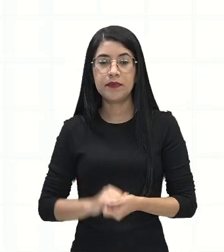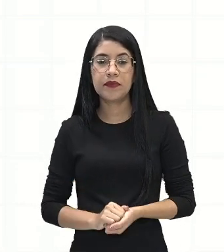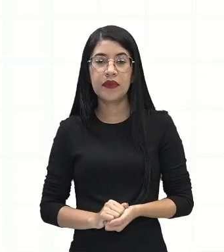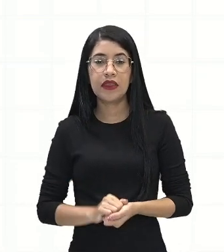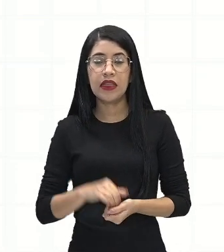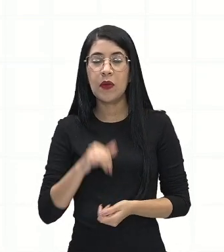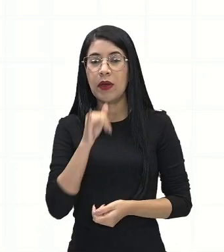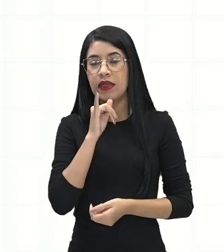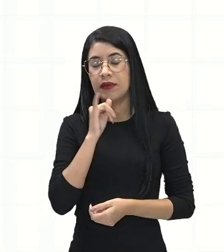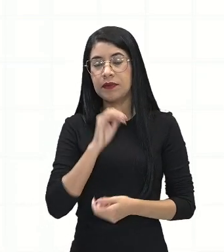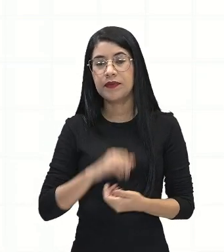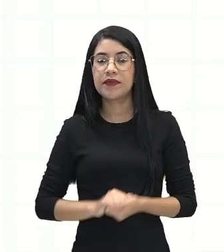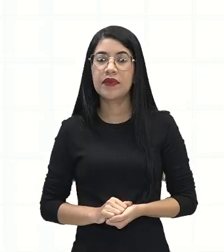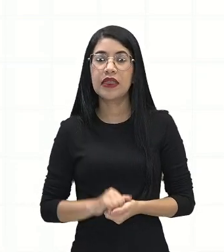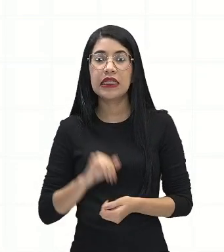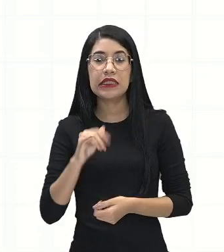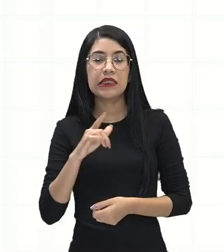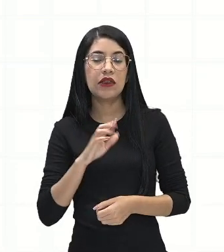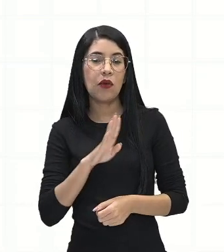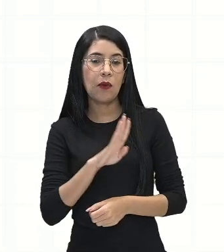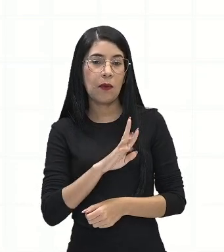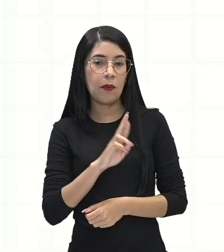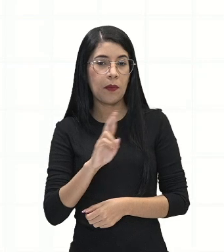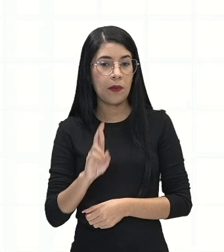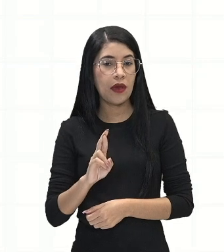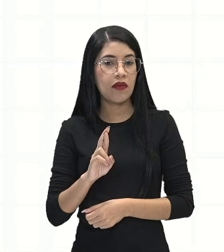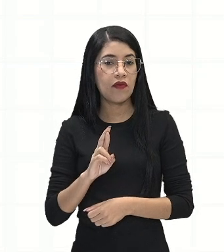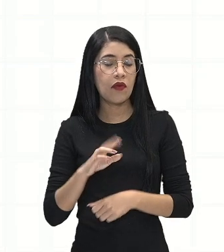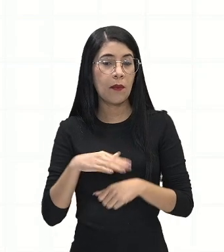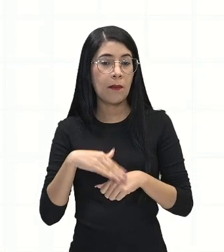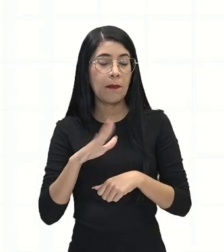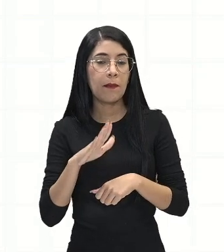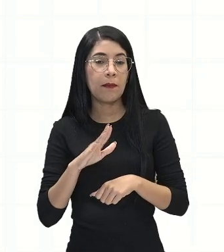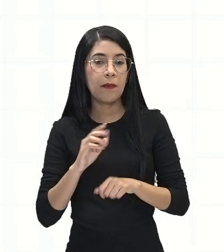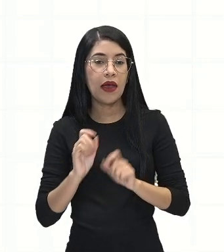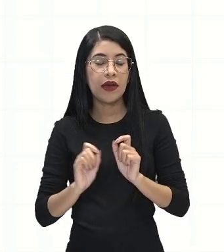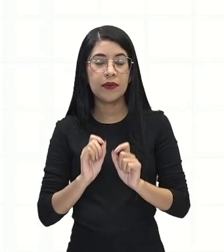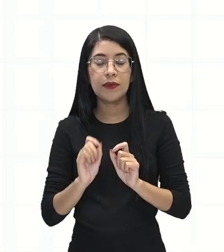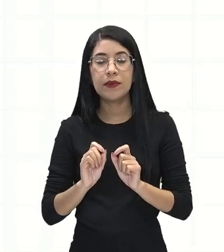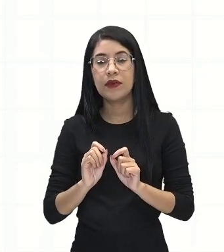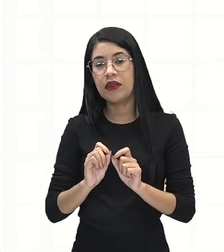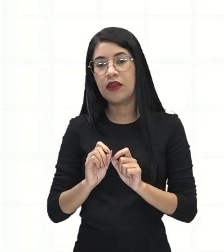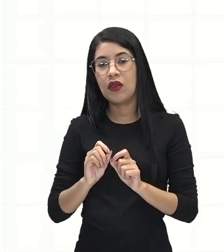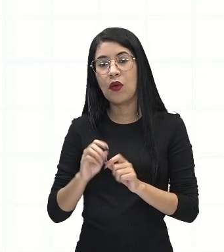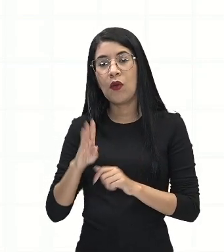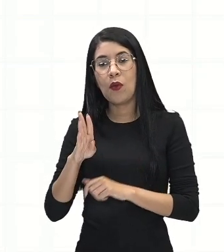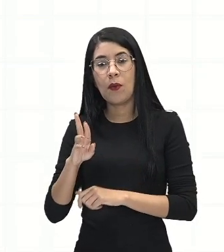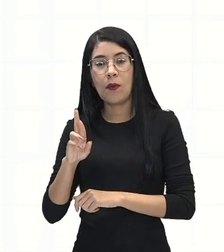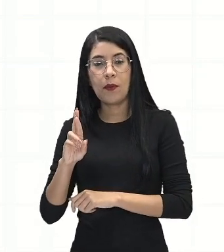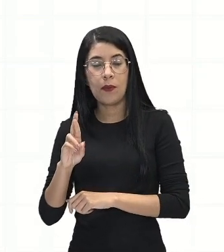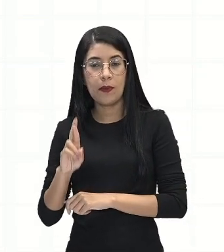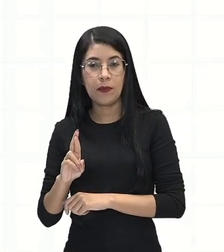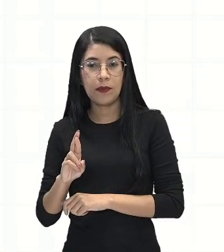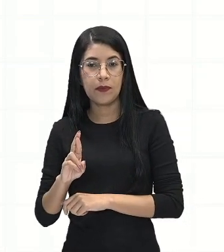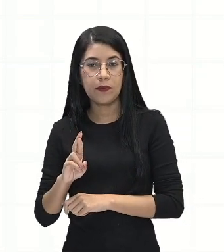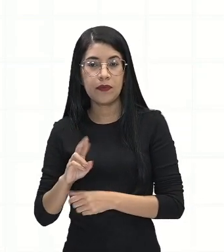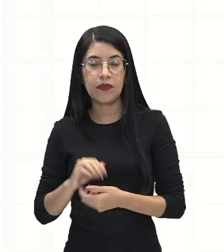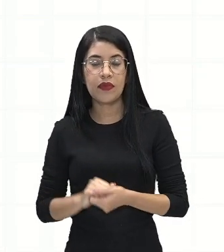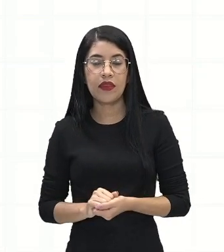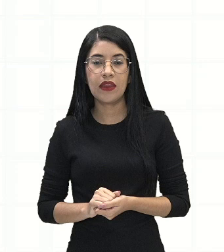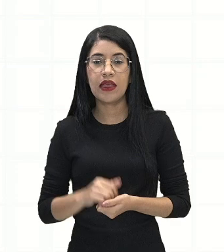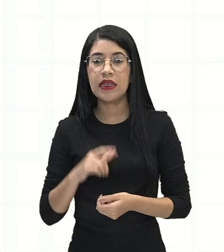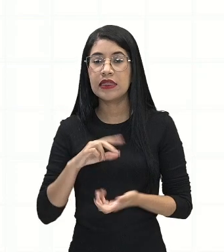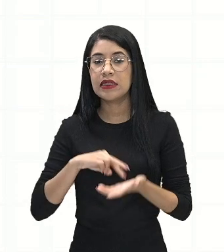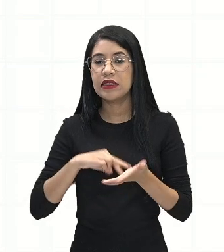esse braço potente for maior, né, do que o braço resistente, significa que eu vou